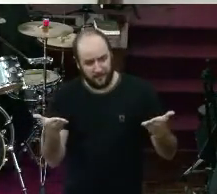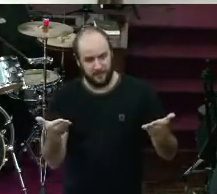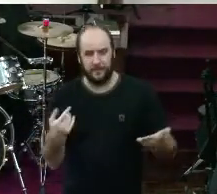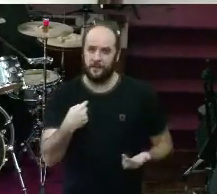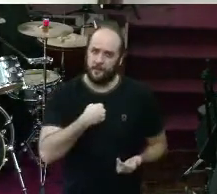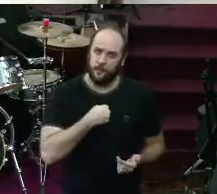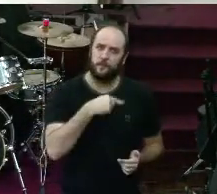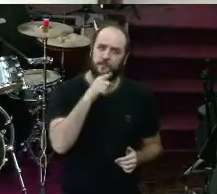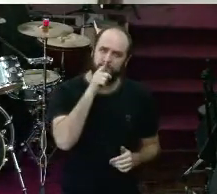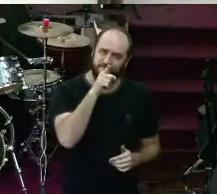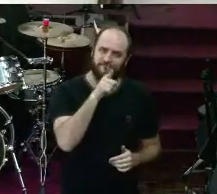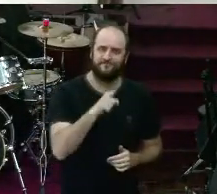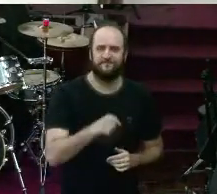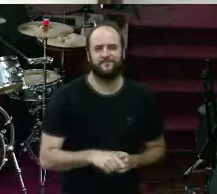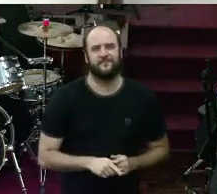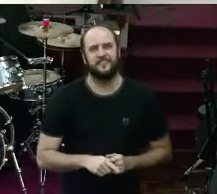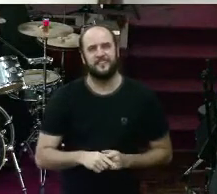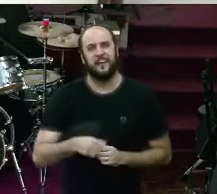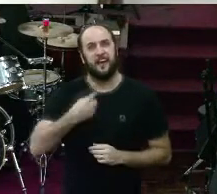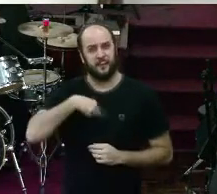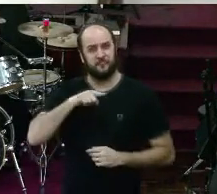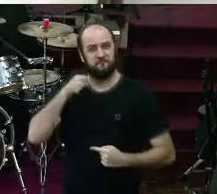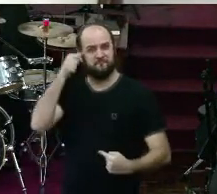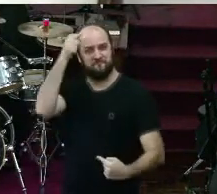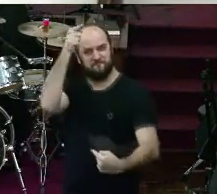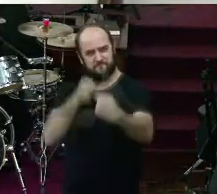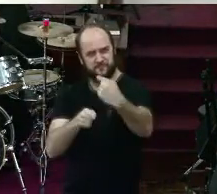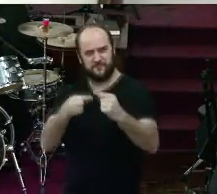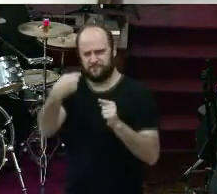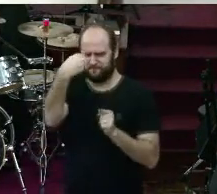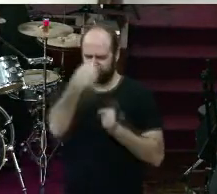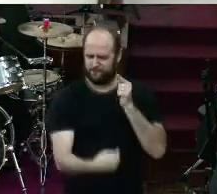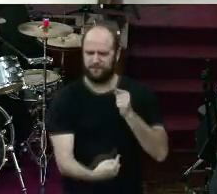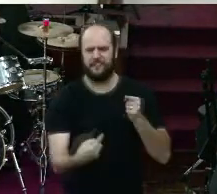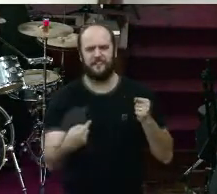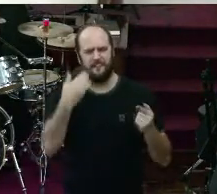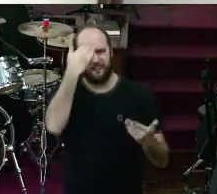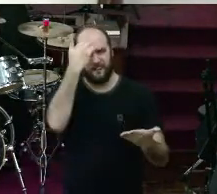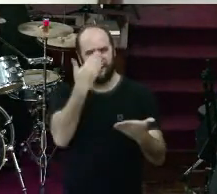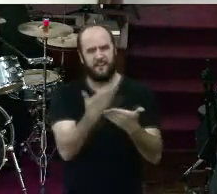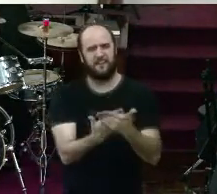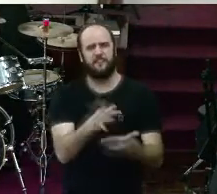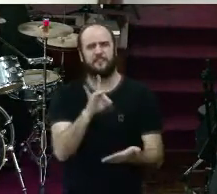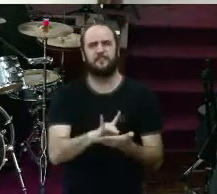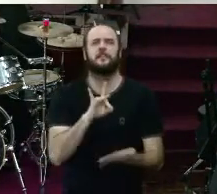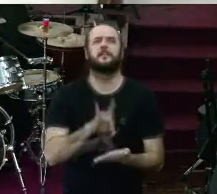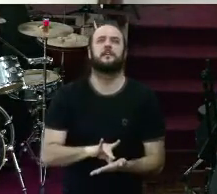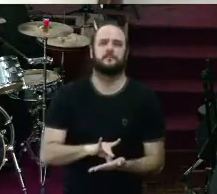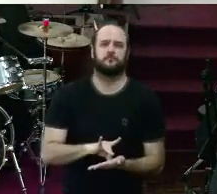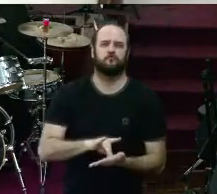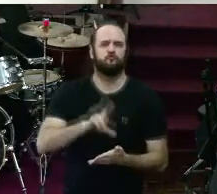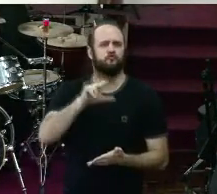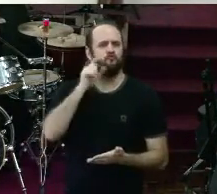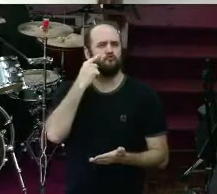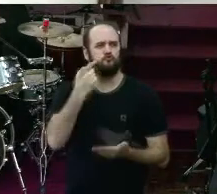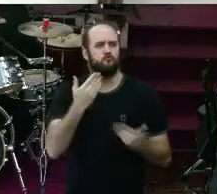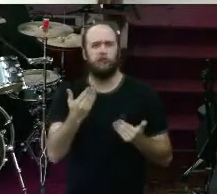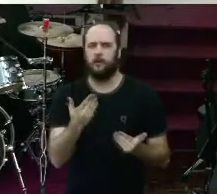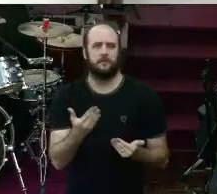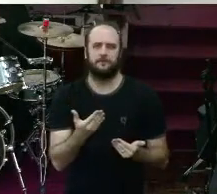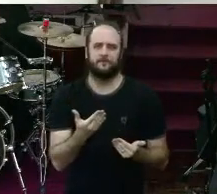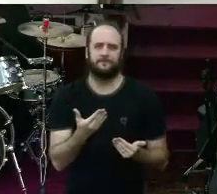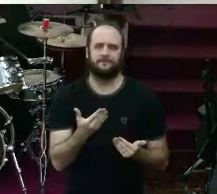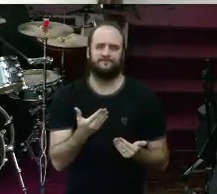você, somos desafiados nesta noite a crer, jamais duvidar,